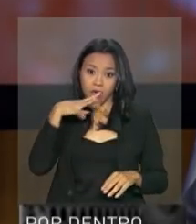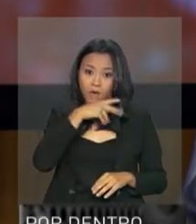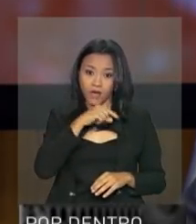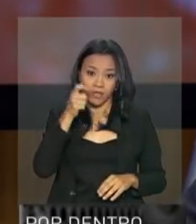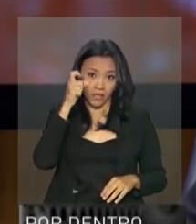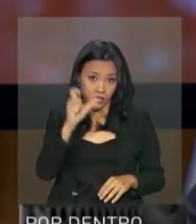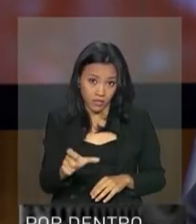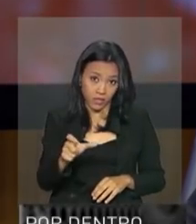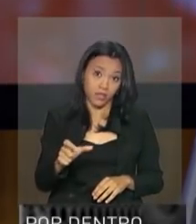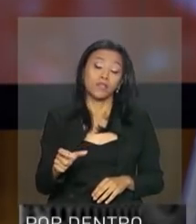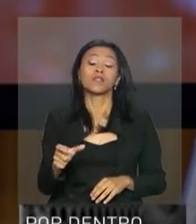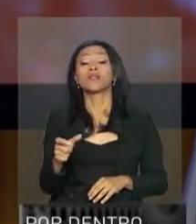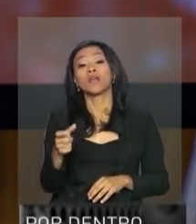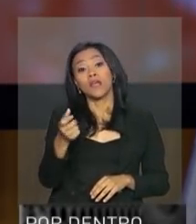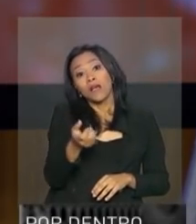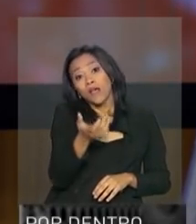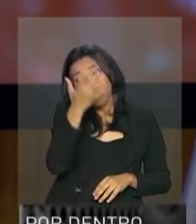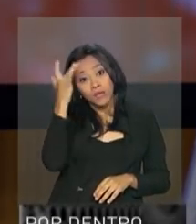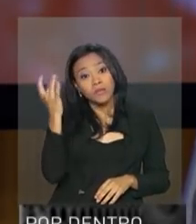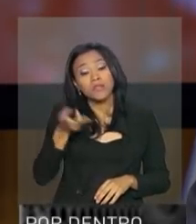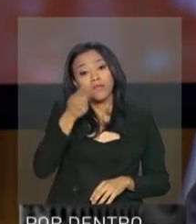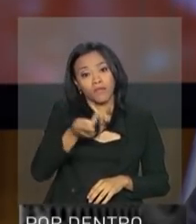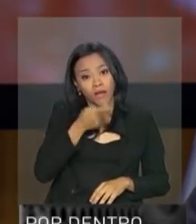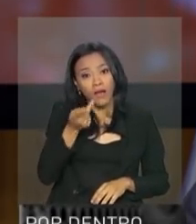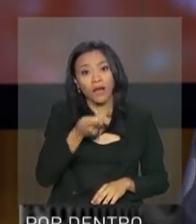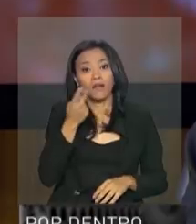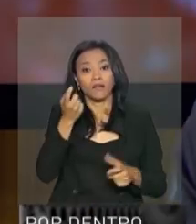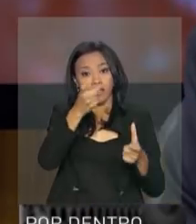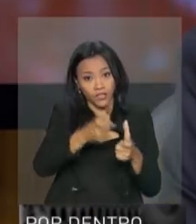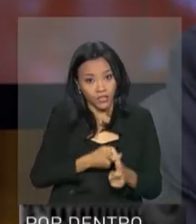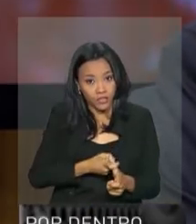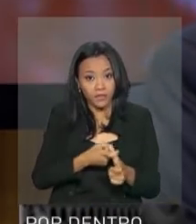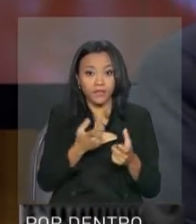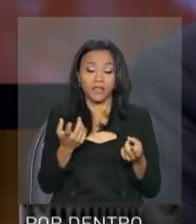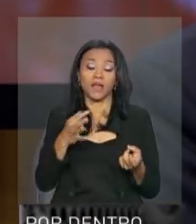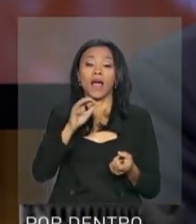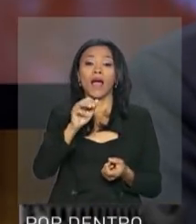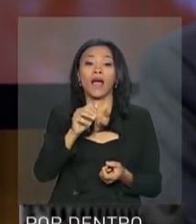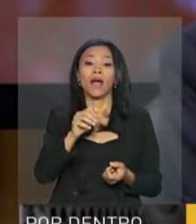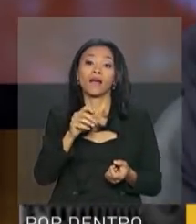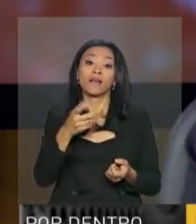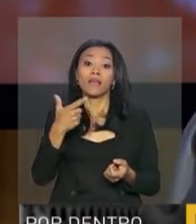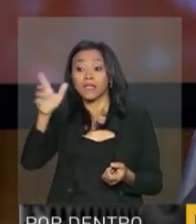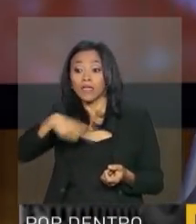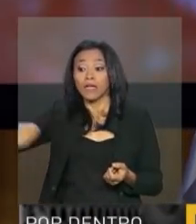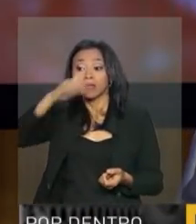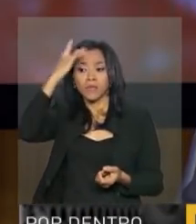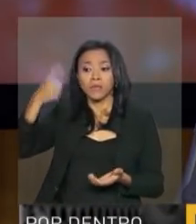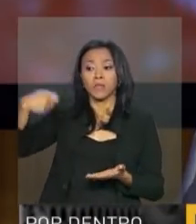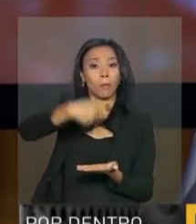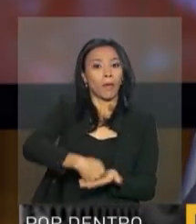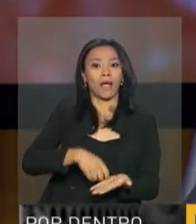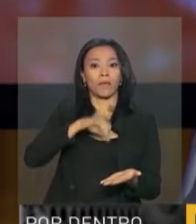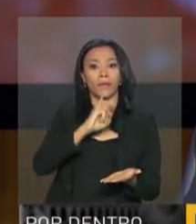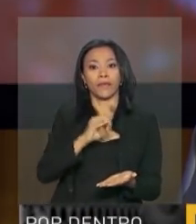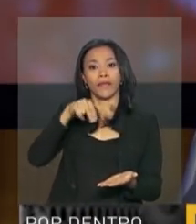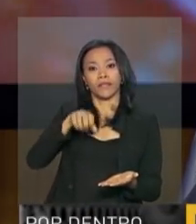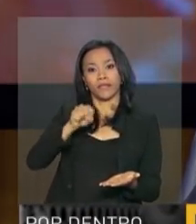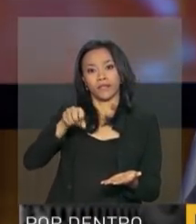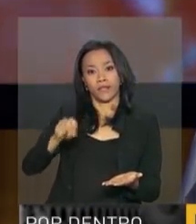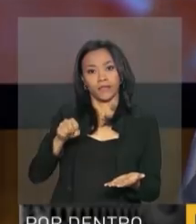interessante. Muito se diz em relação as dívidas, a dívida ativa, ou os devedores que não pagam a Previdência, e, salvo engano, era